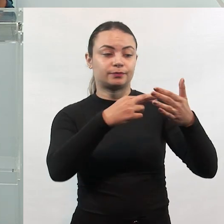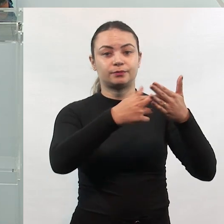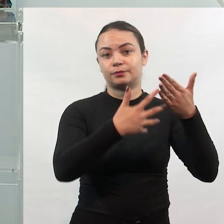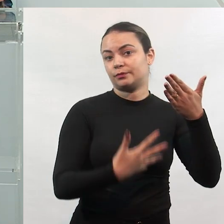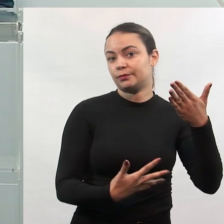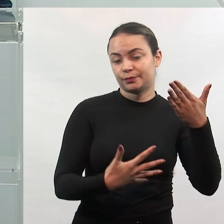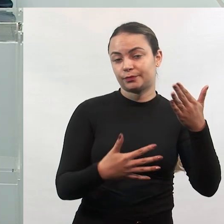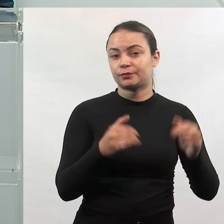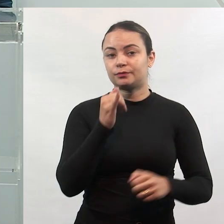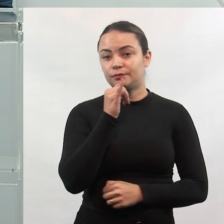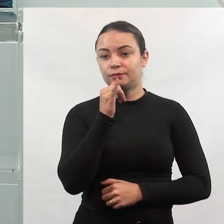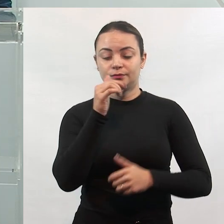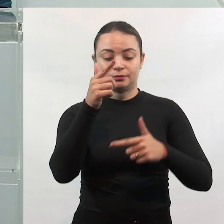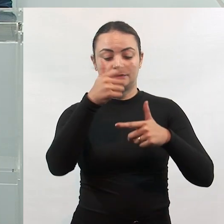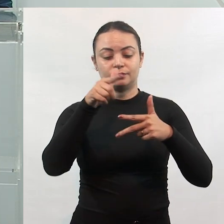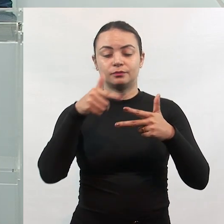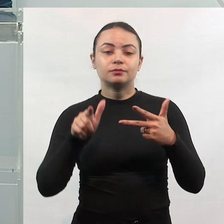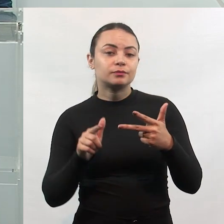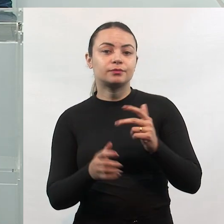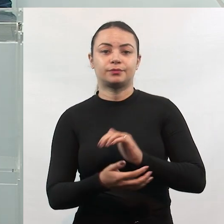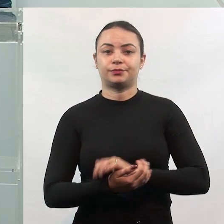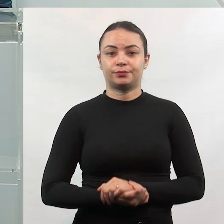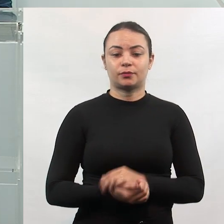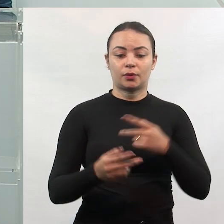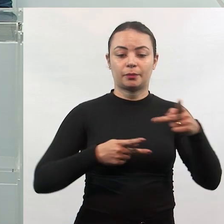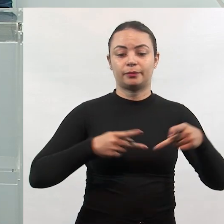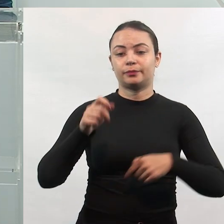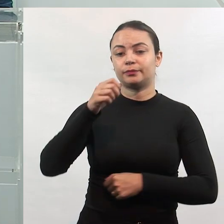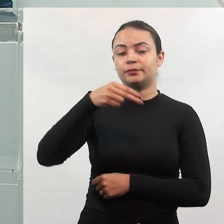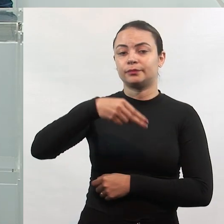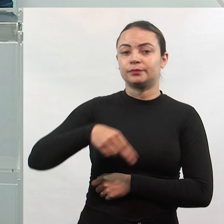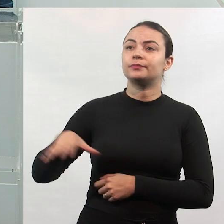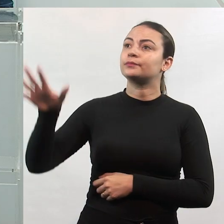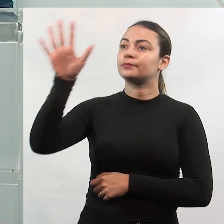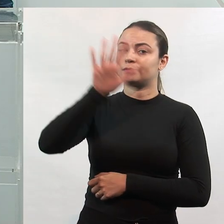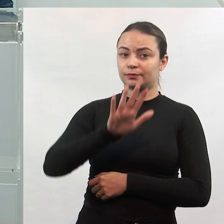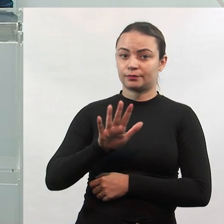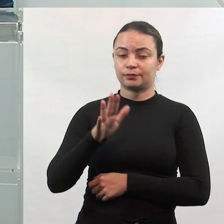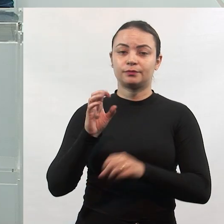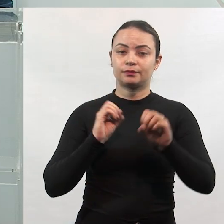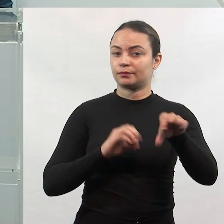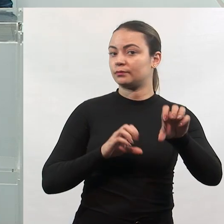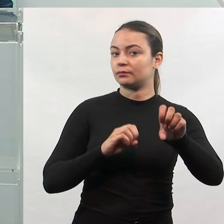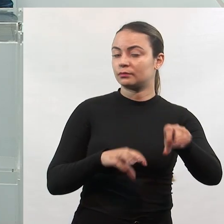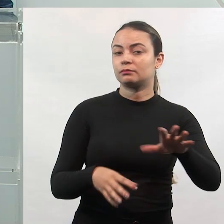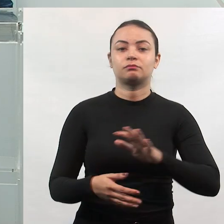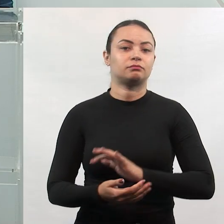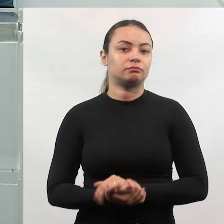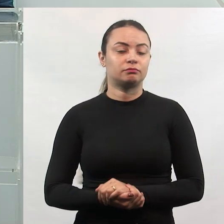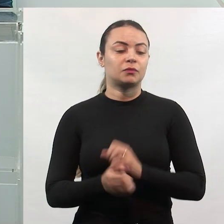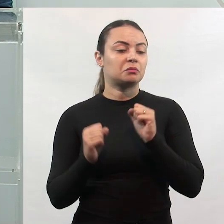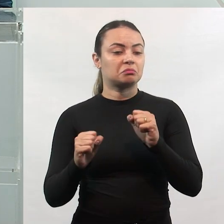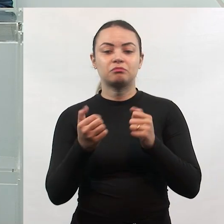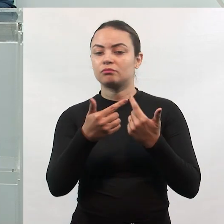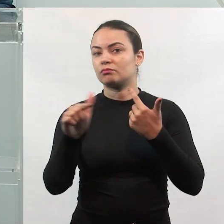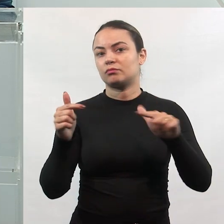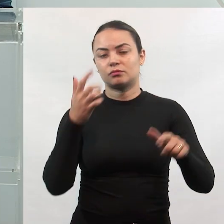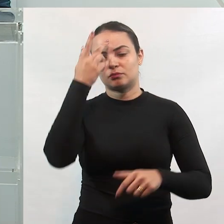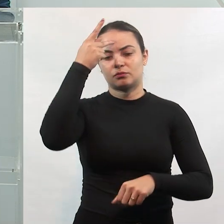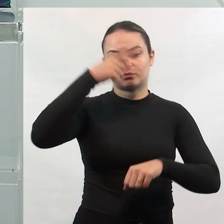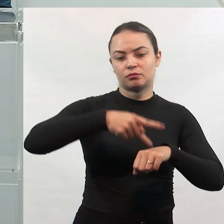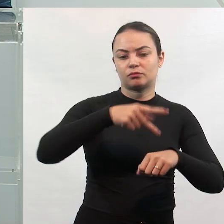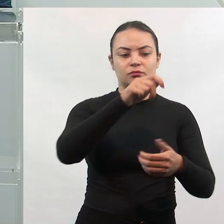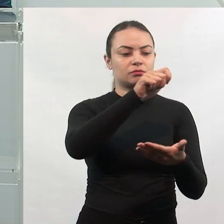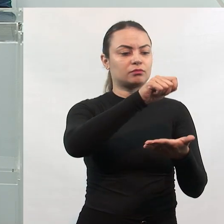Educação tem uma meta prevista de formação continuada de professores da educação básica, né, para todos